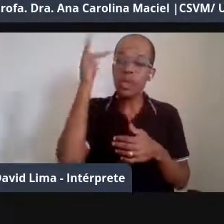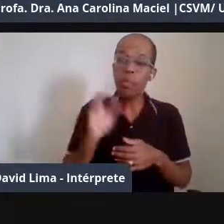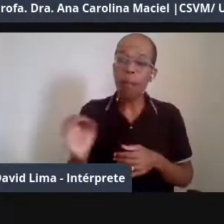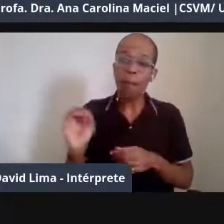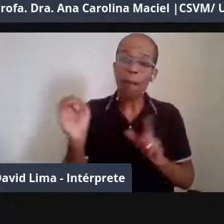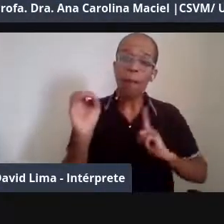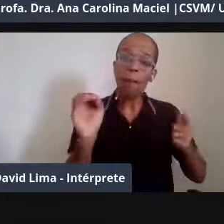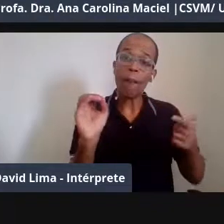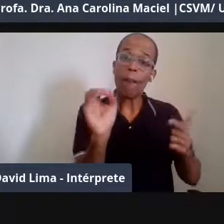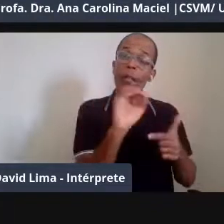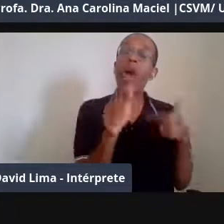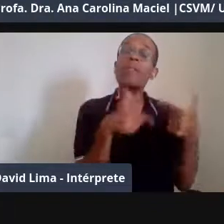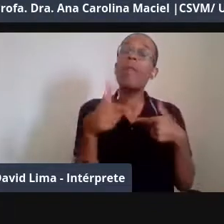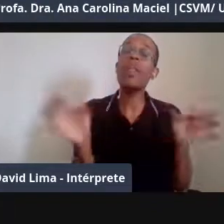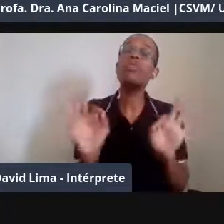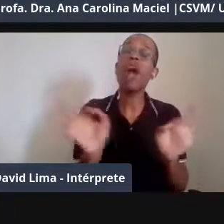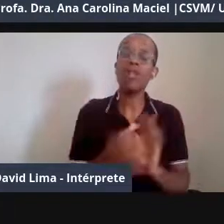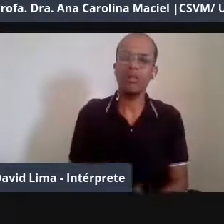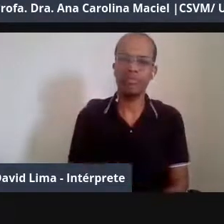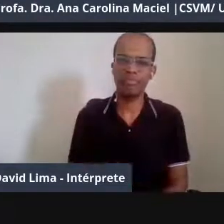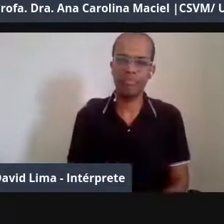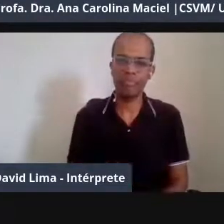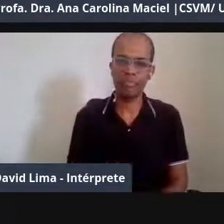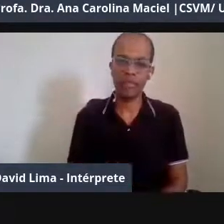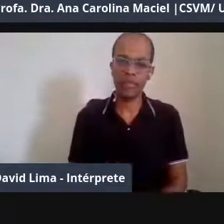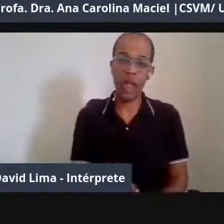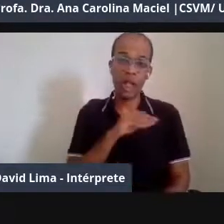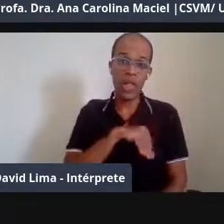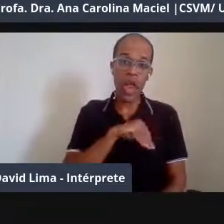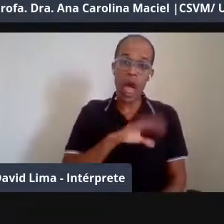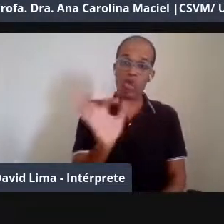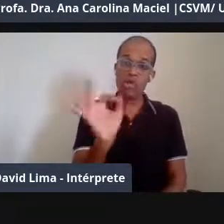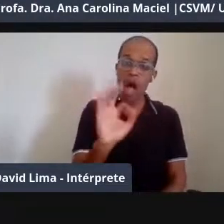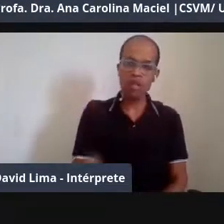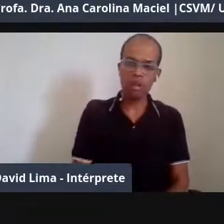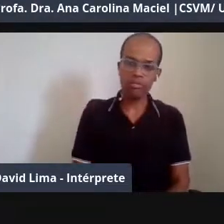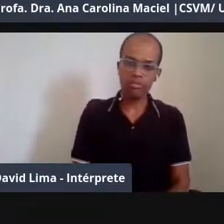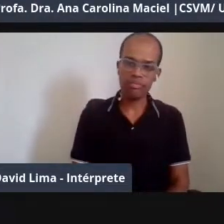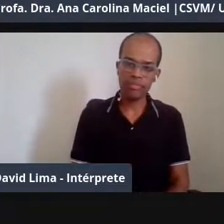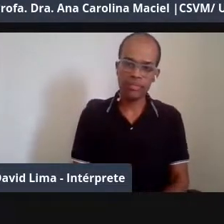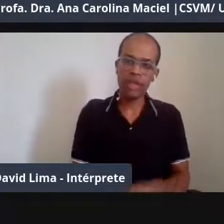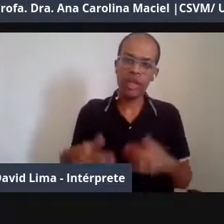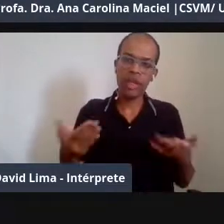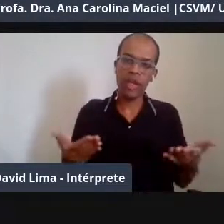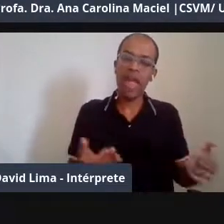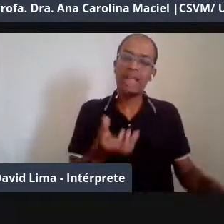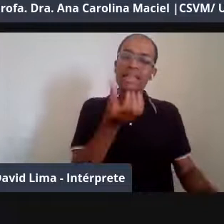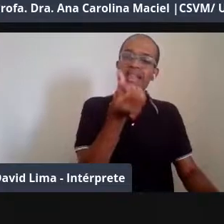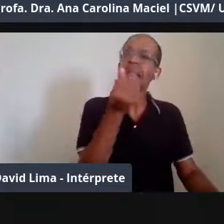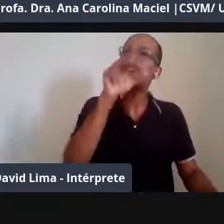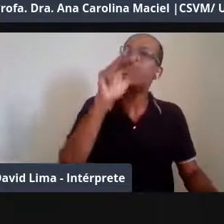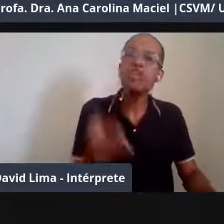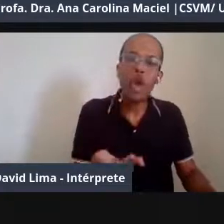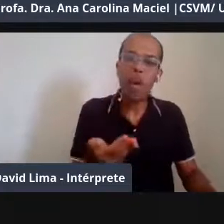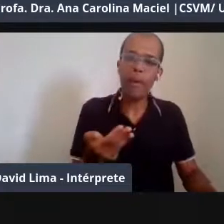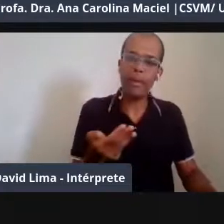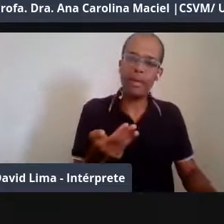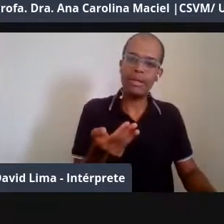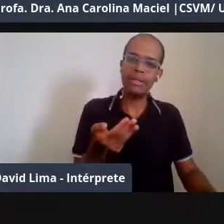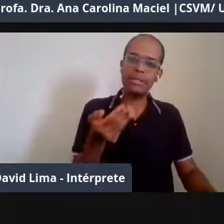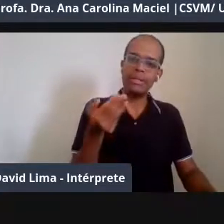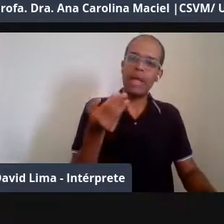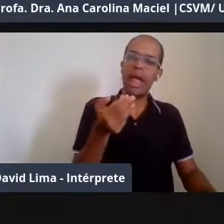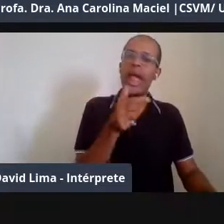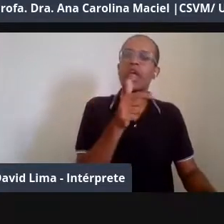de emprego. Não tem emprego, não tem renda, não tem nada. Os chamados 6 milhões são dos